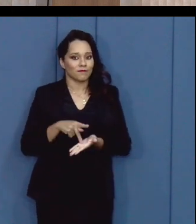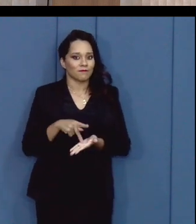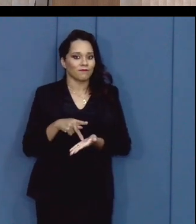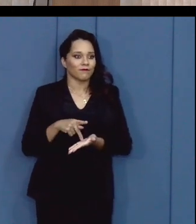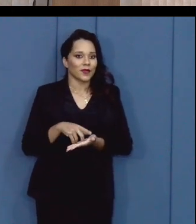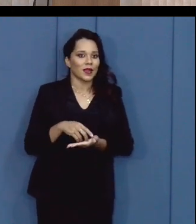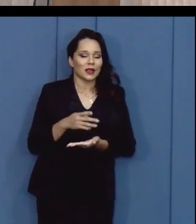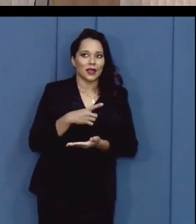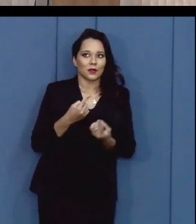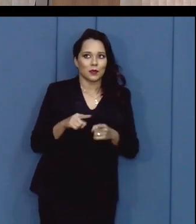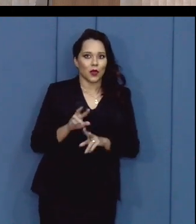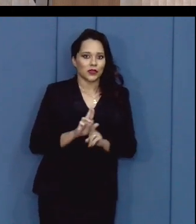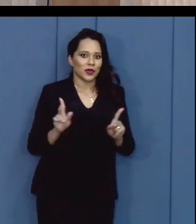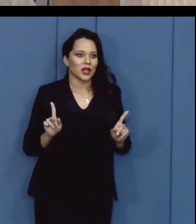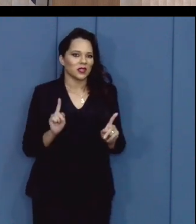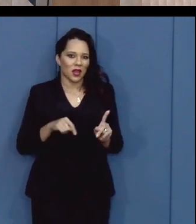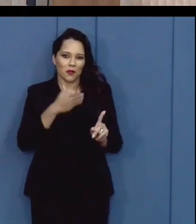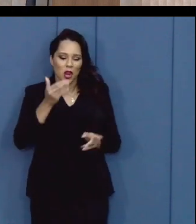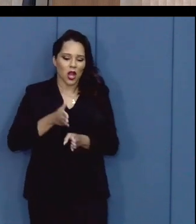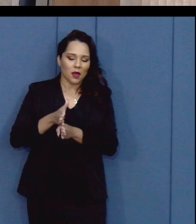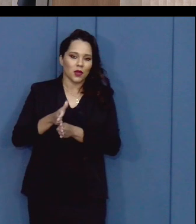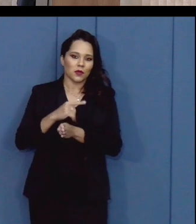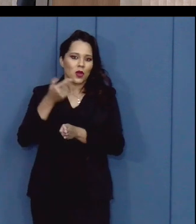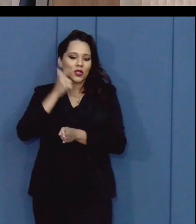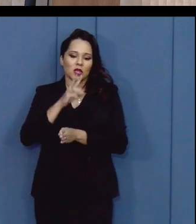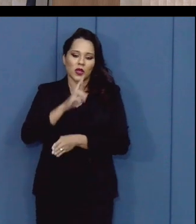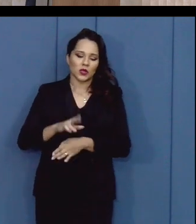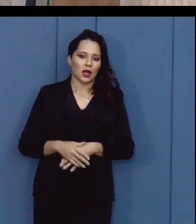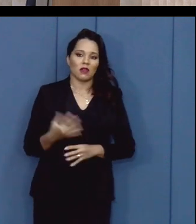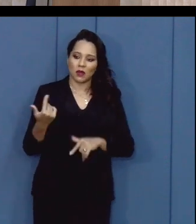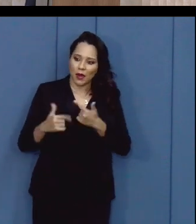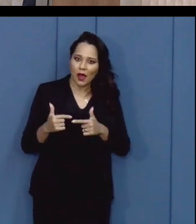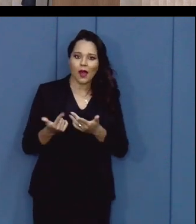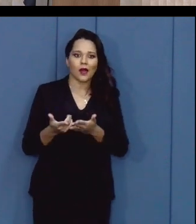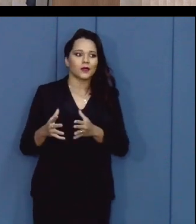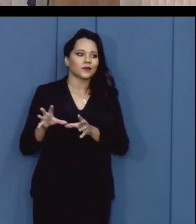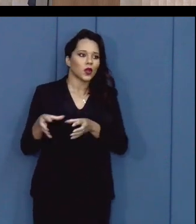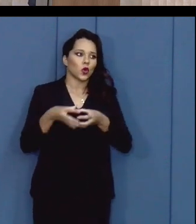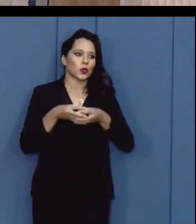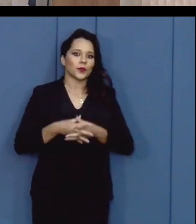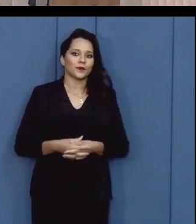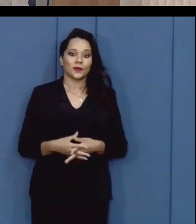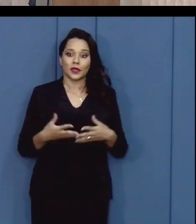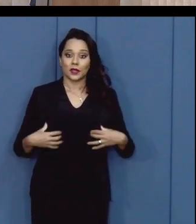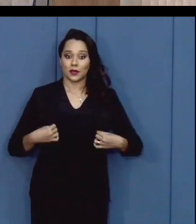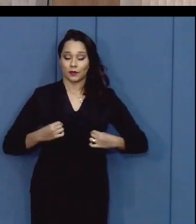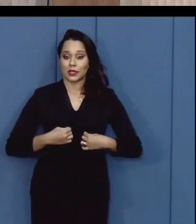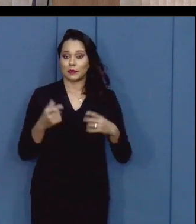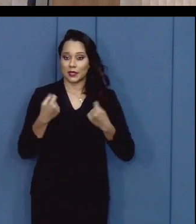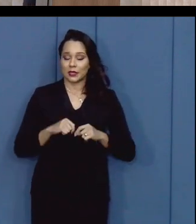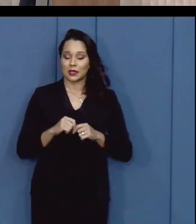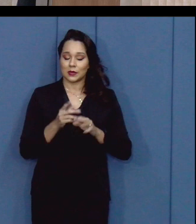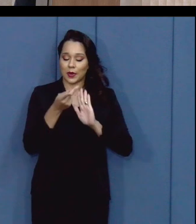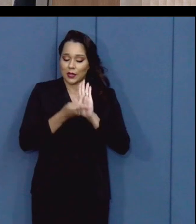realmente, até que me prove o contrário, isso aí é o melhor caminho para a gente conseguir algum resultado, é trabalhar em equipe, né? Então para isso a gente